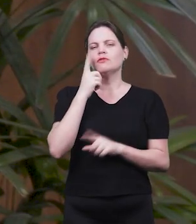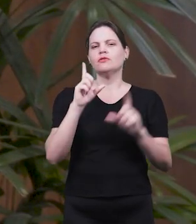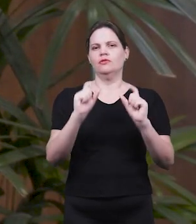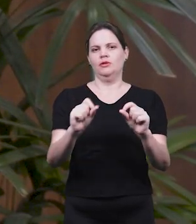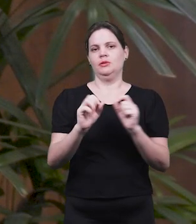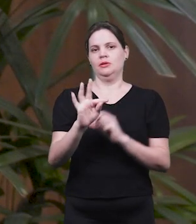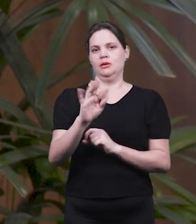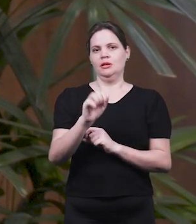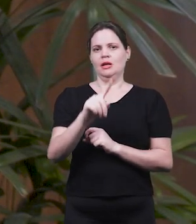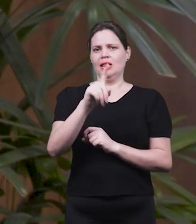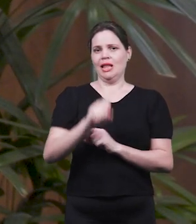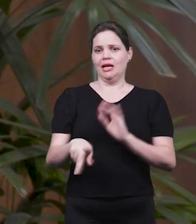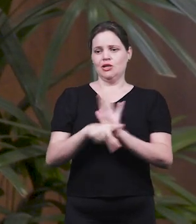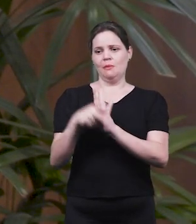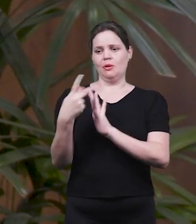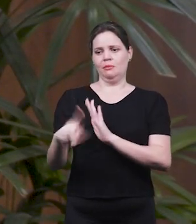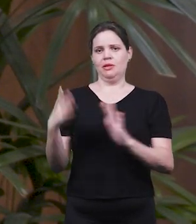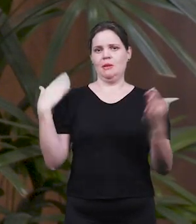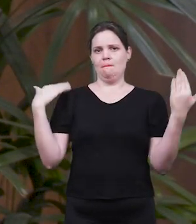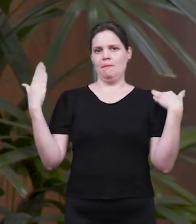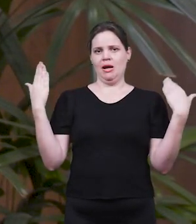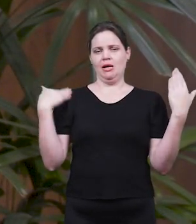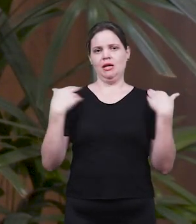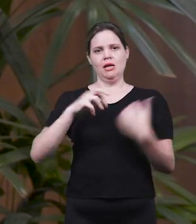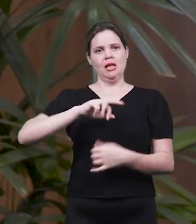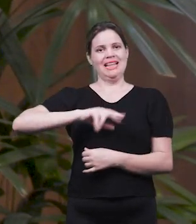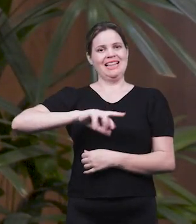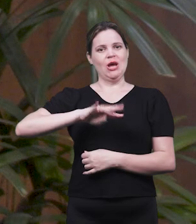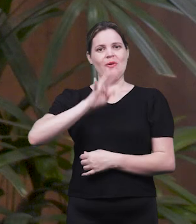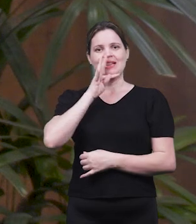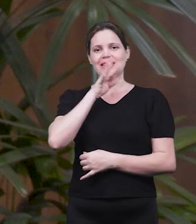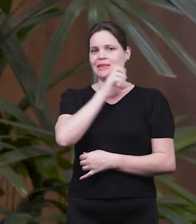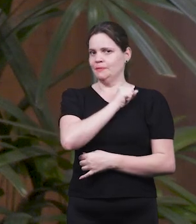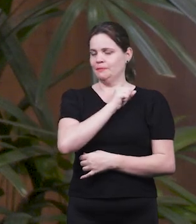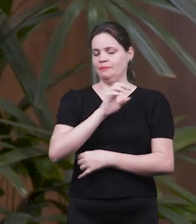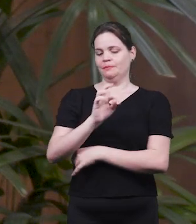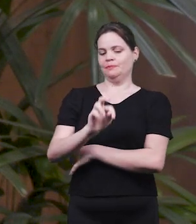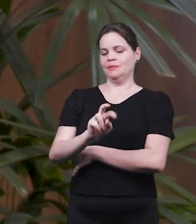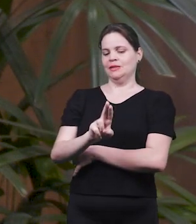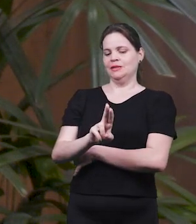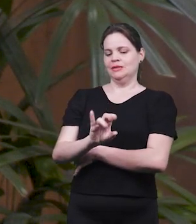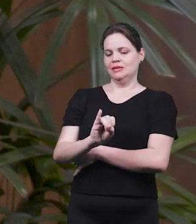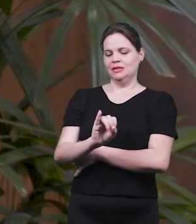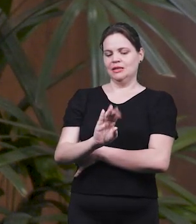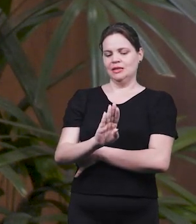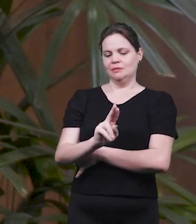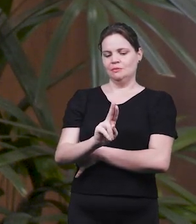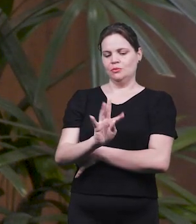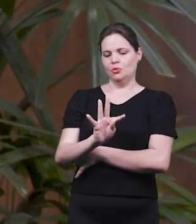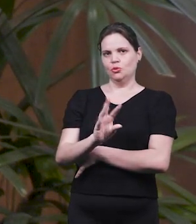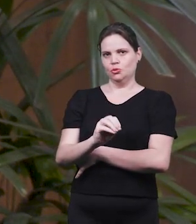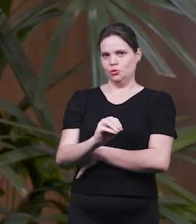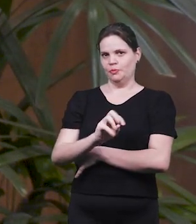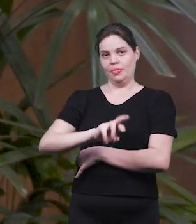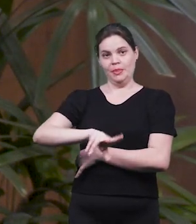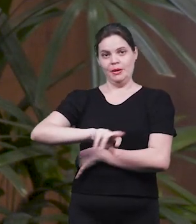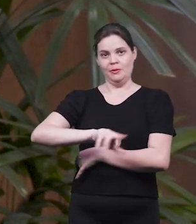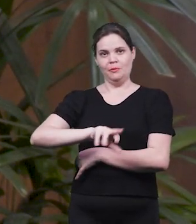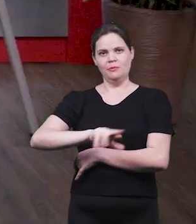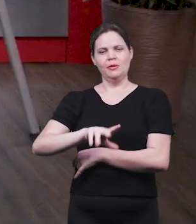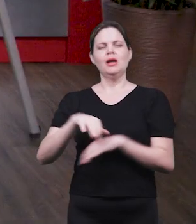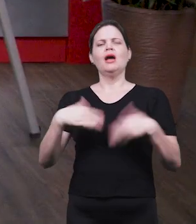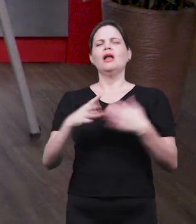de ocupação do terreno de marinha não é um tributo, né, mas é uma taxa, é como se fosse... O que a gente poderia comparar essa taxa de terreno de